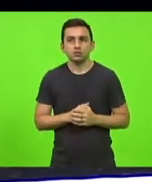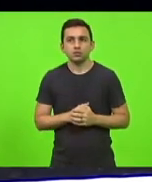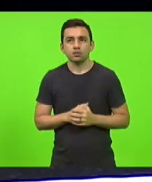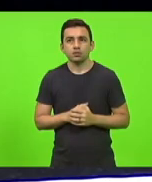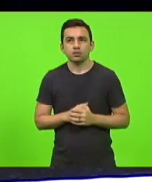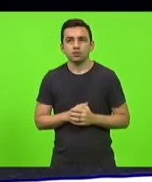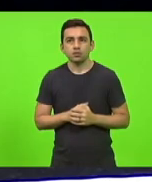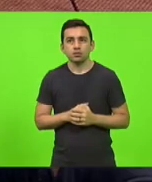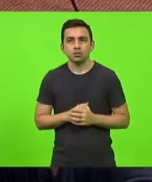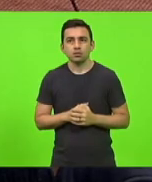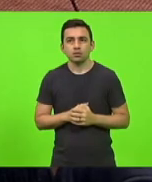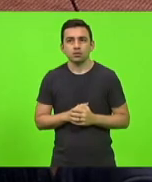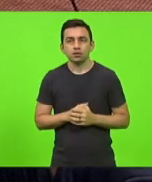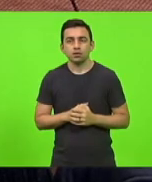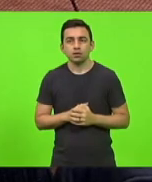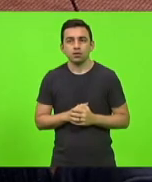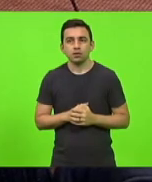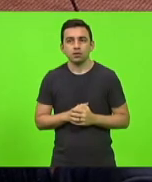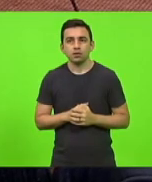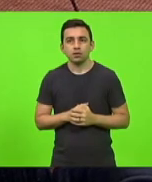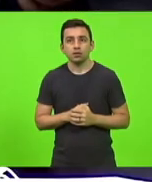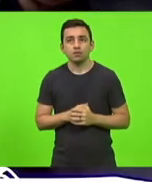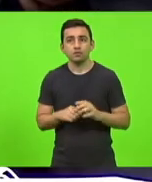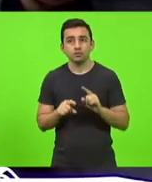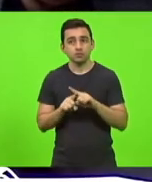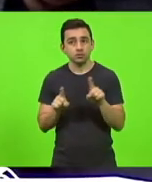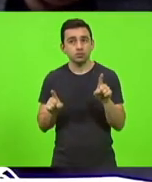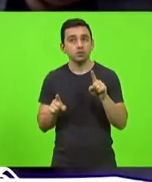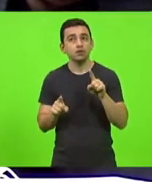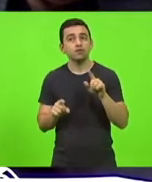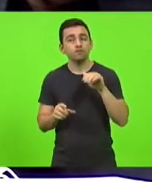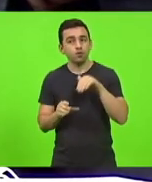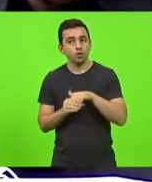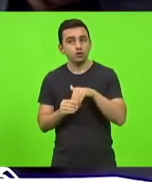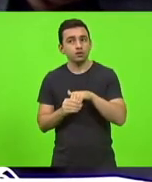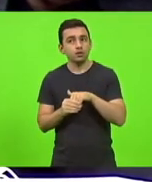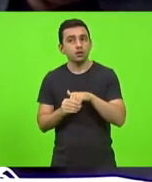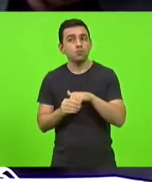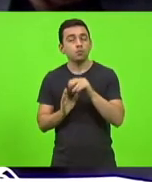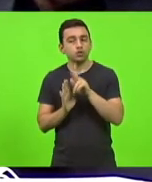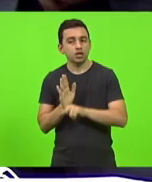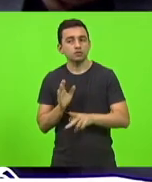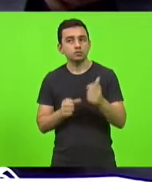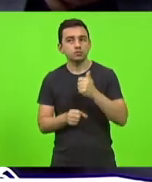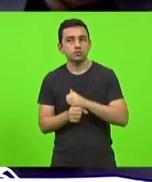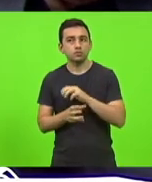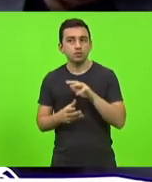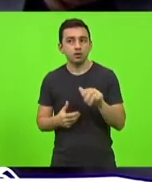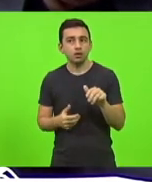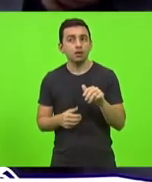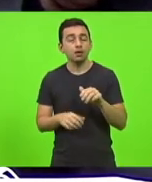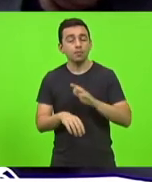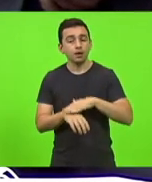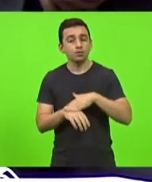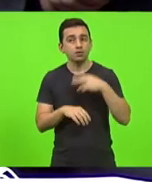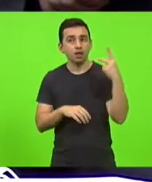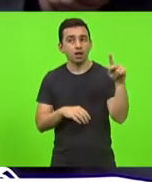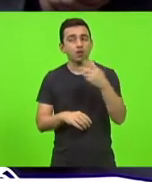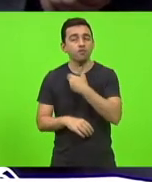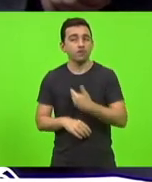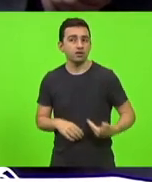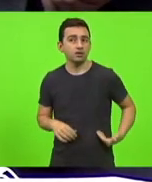Deputado, Vossa Excelência está votando o projeto com um substitutivo global encaminhado pelo governo do Estado de Santa